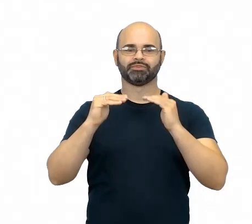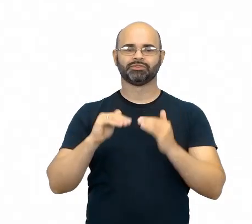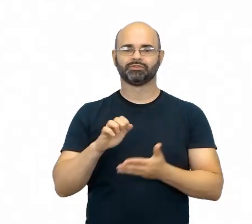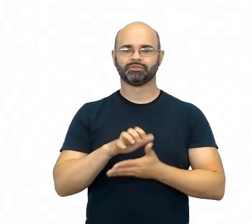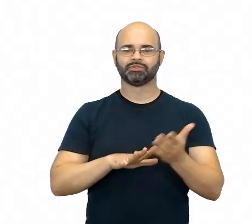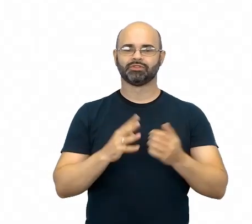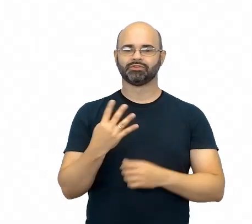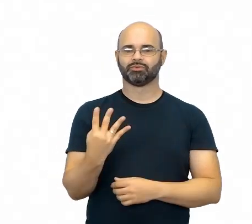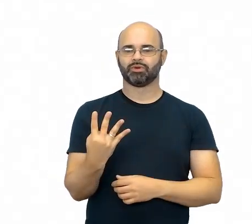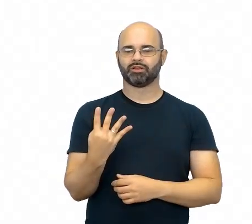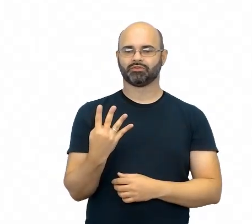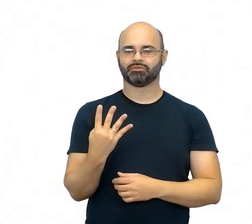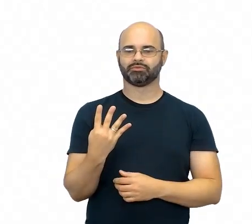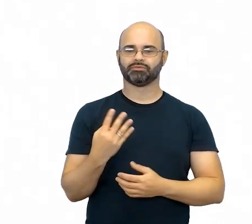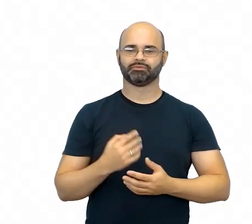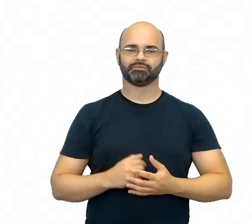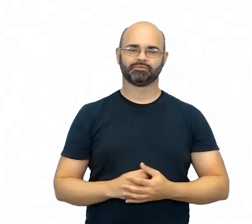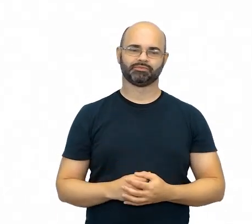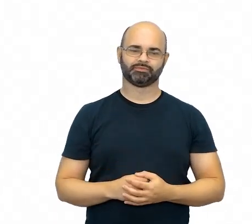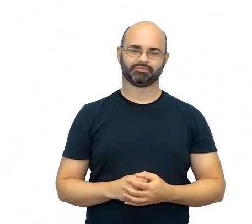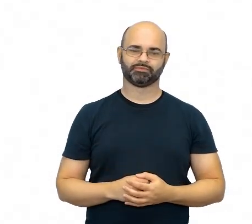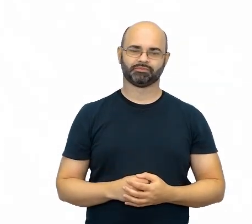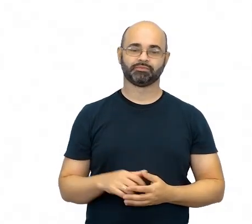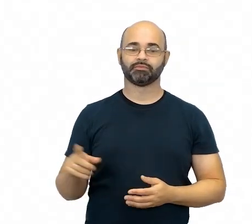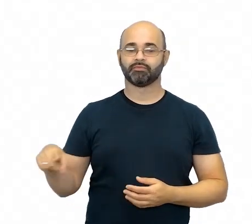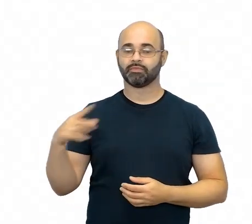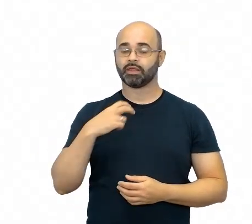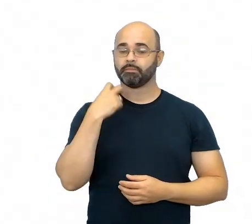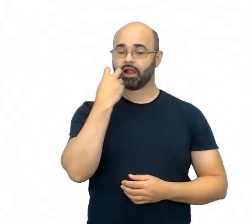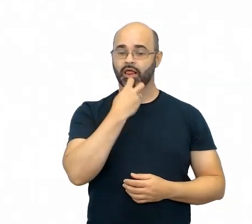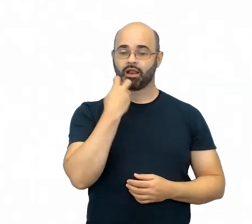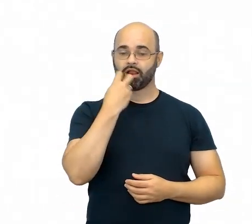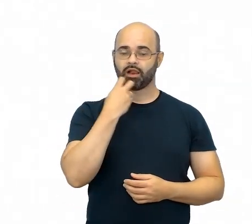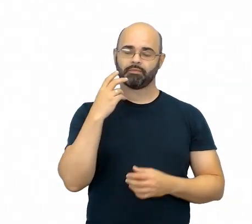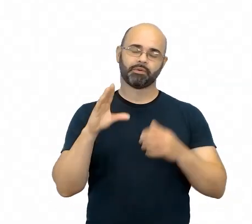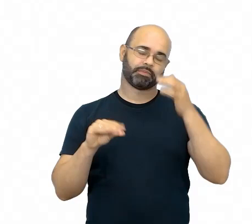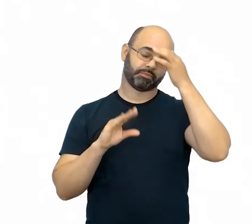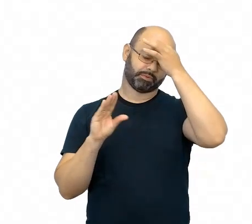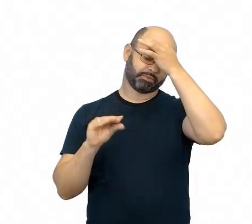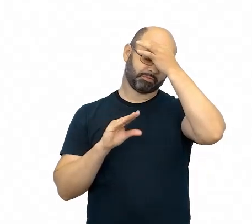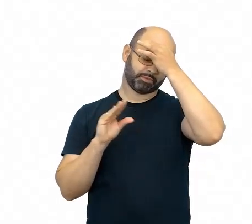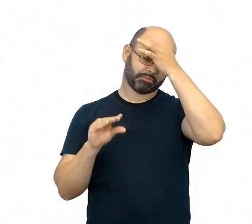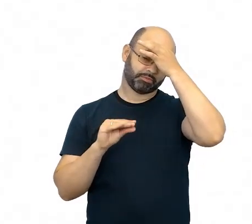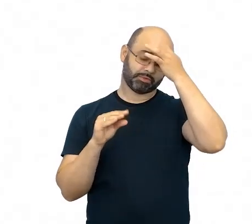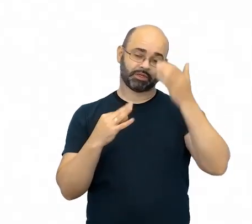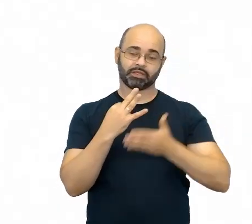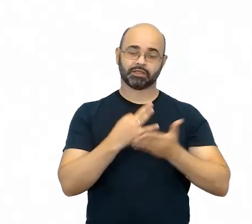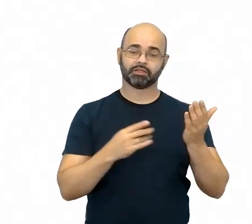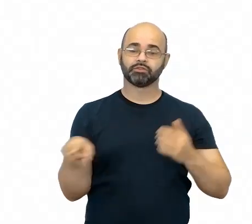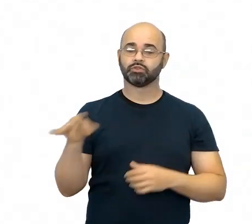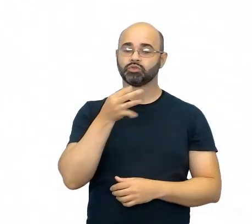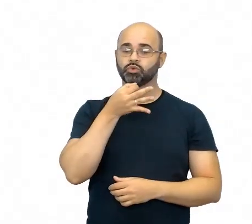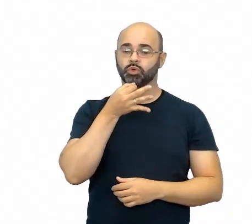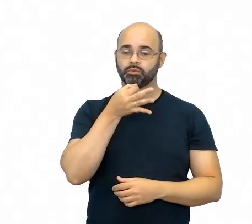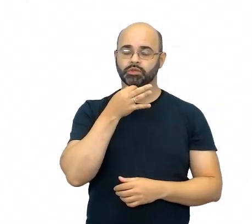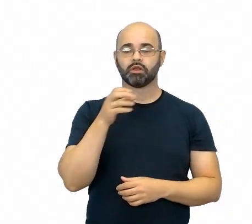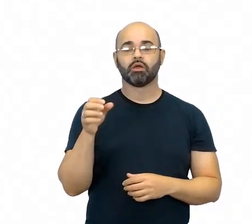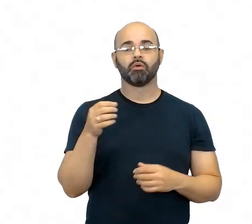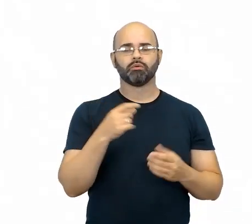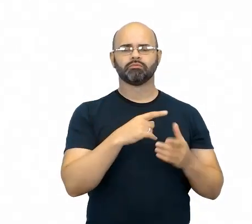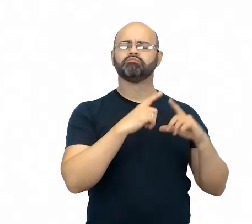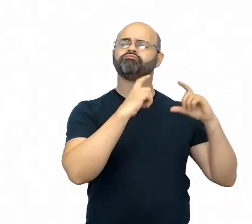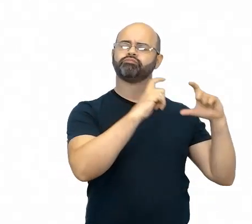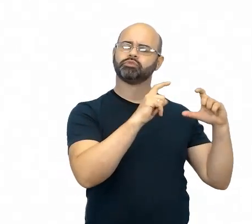4, vão comentar oralmente o texto, indicar os trechos com os quais concorda e